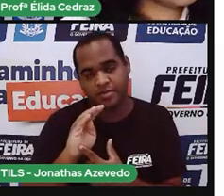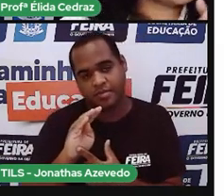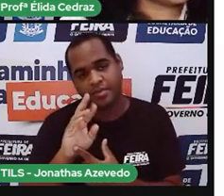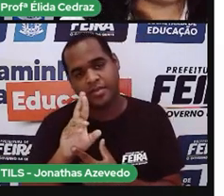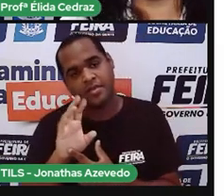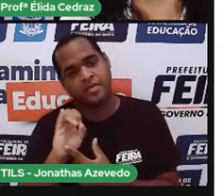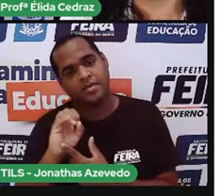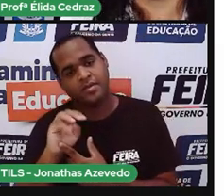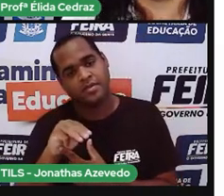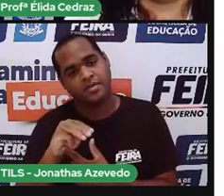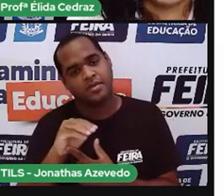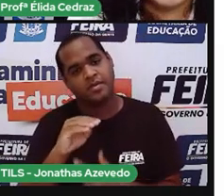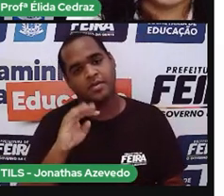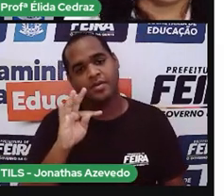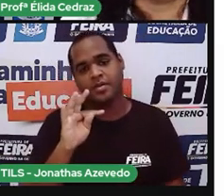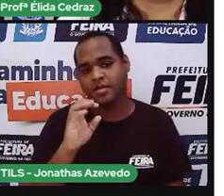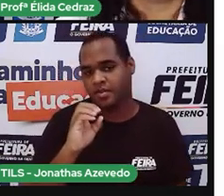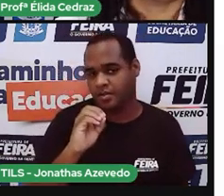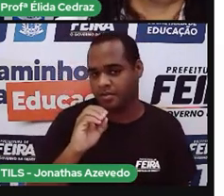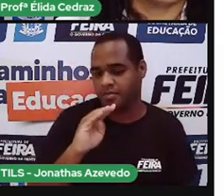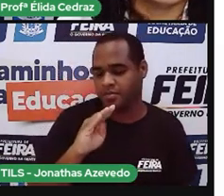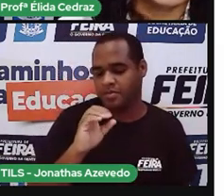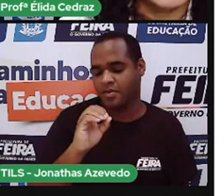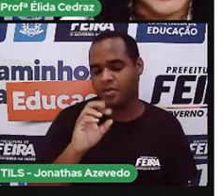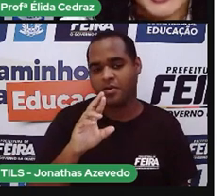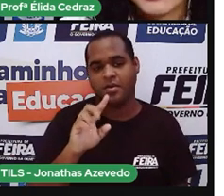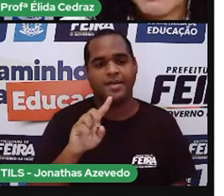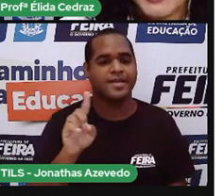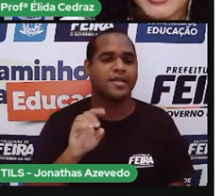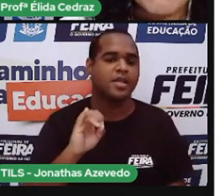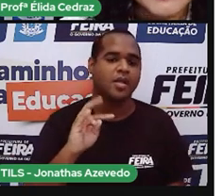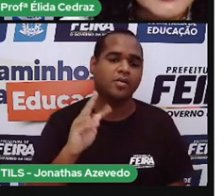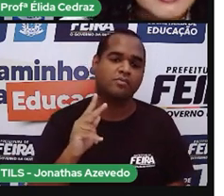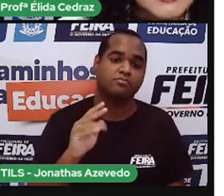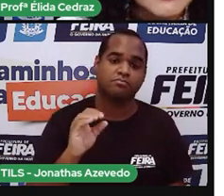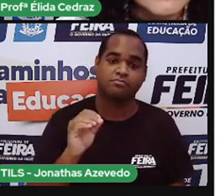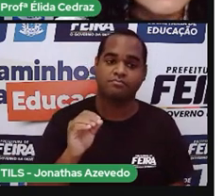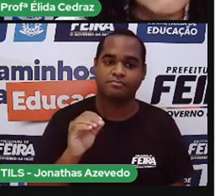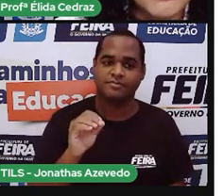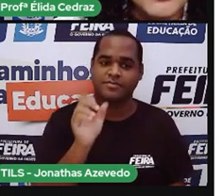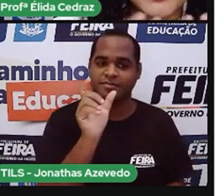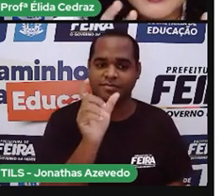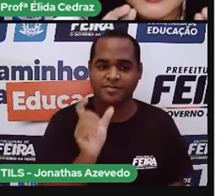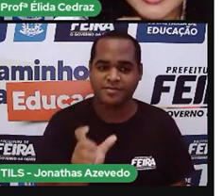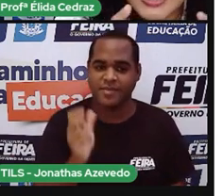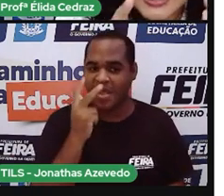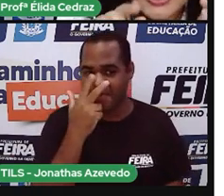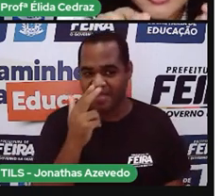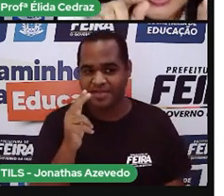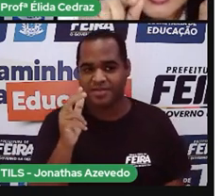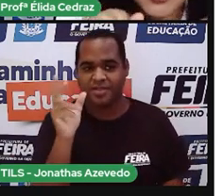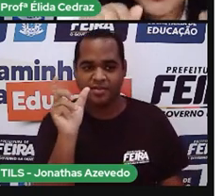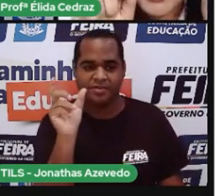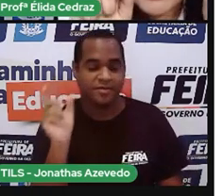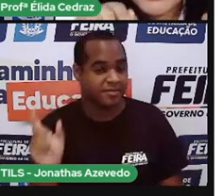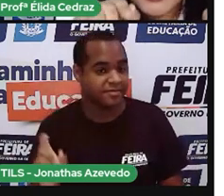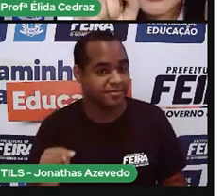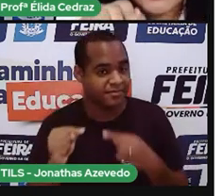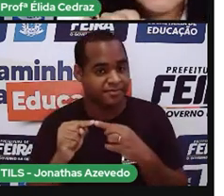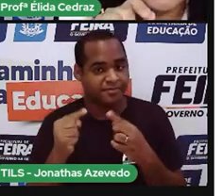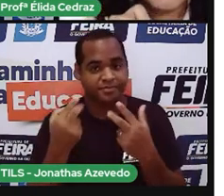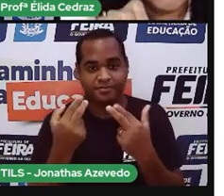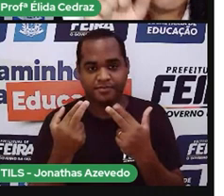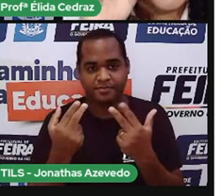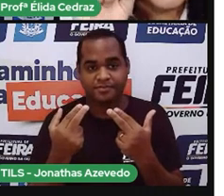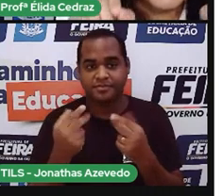pedir tão bonzinho e as palavras foram escrita são